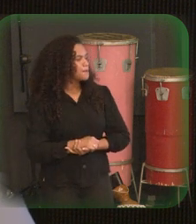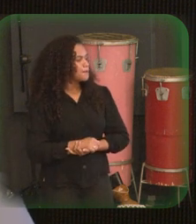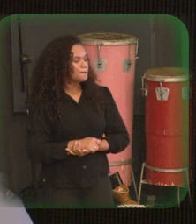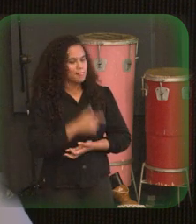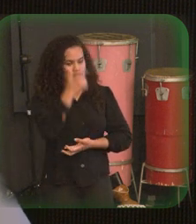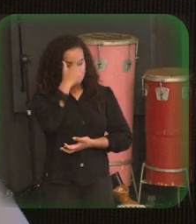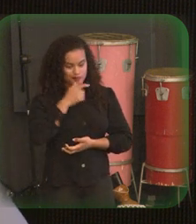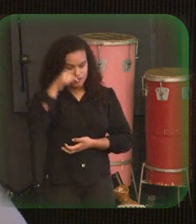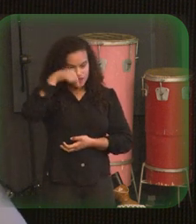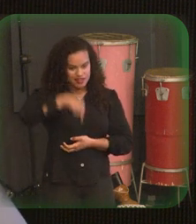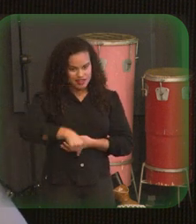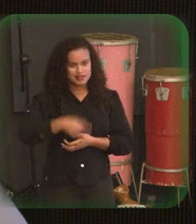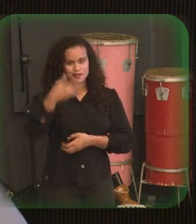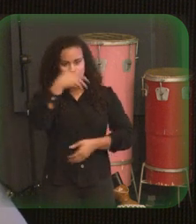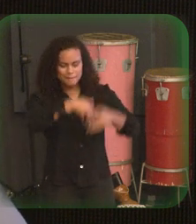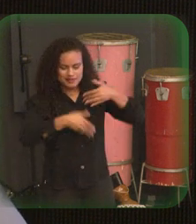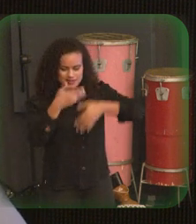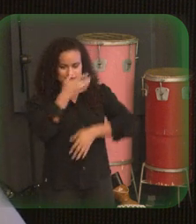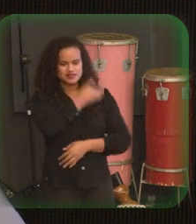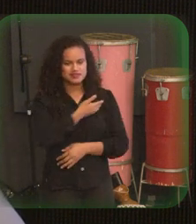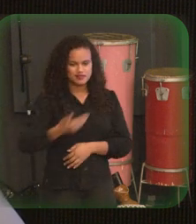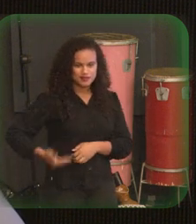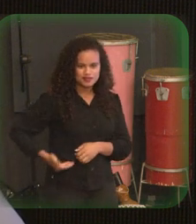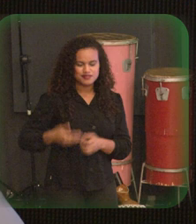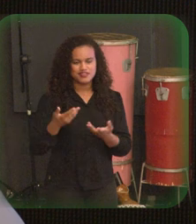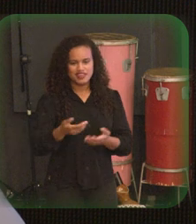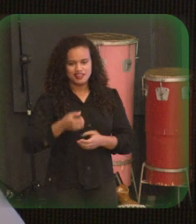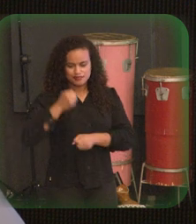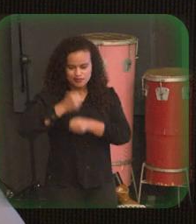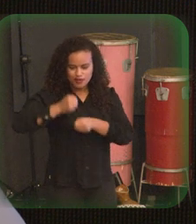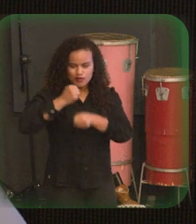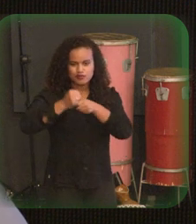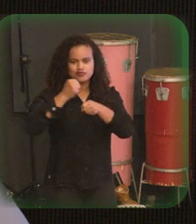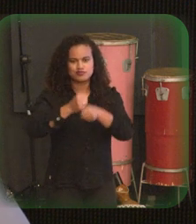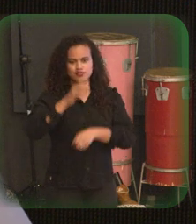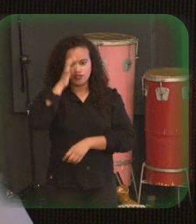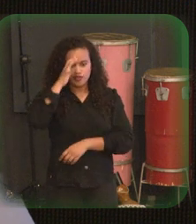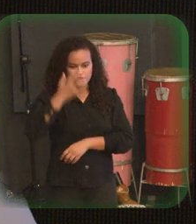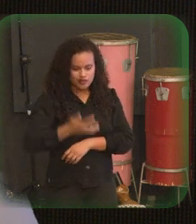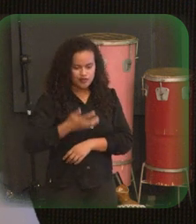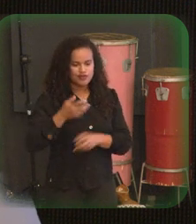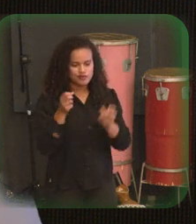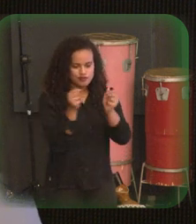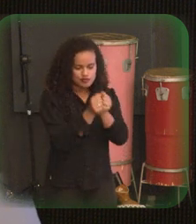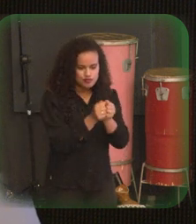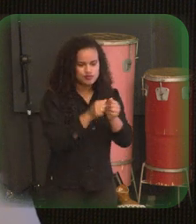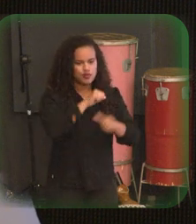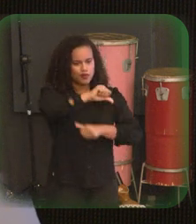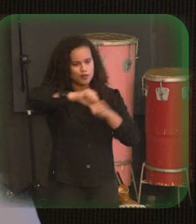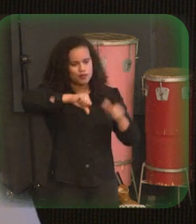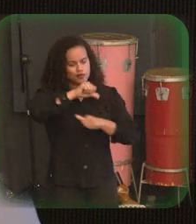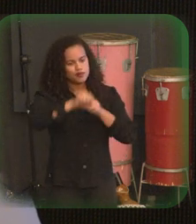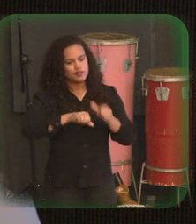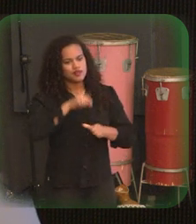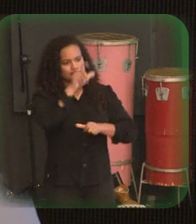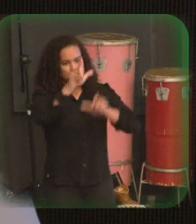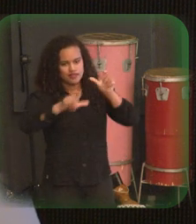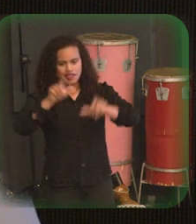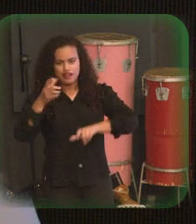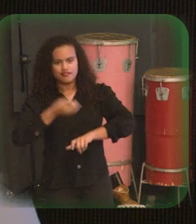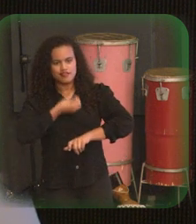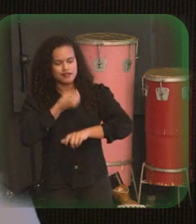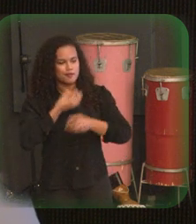aqui fazendo parte de um governo, construindo, decidindo junto para mudar a vida de muitas Lucinhas de